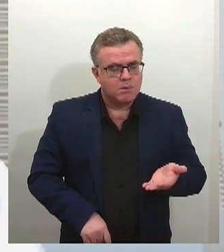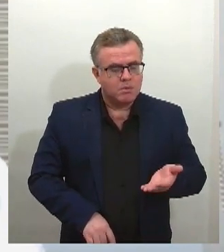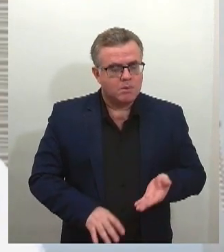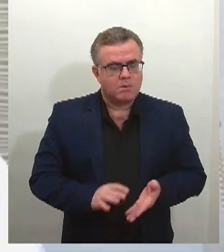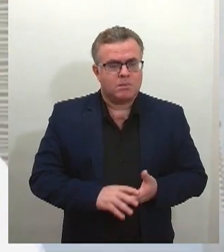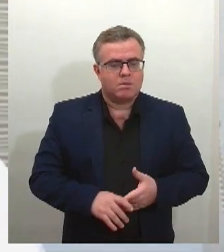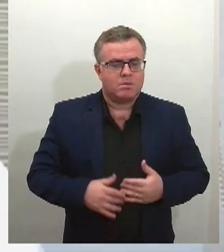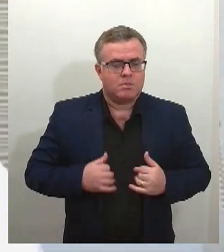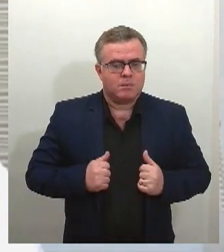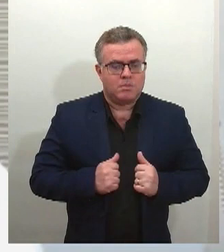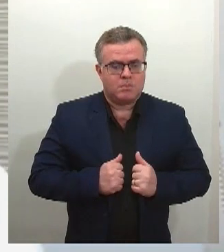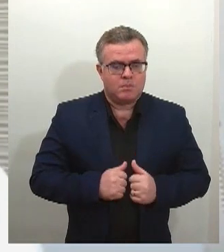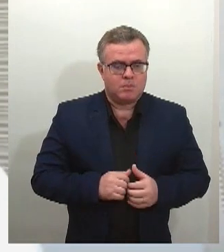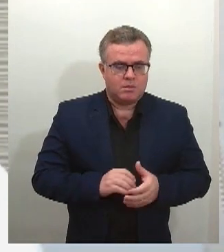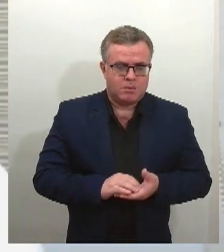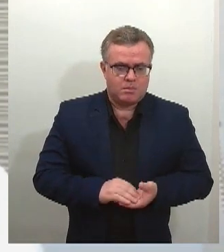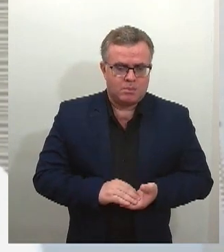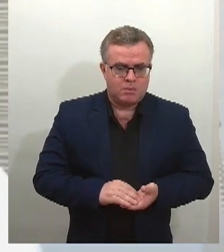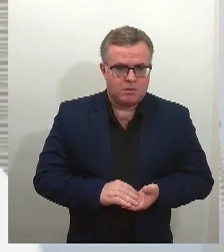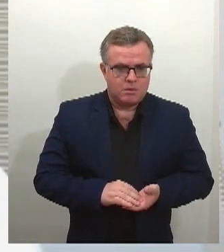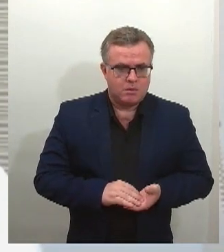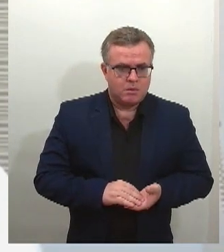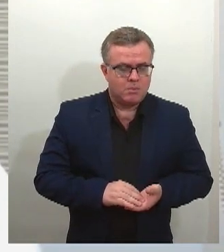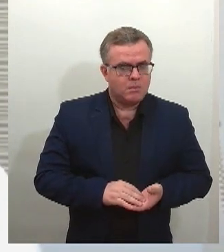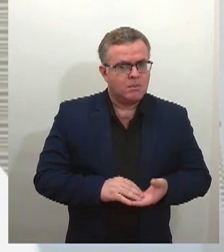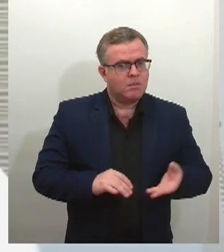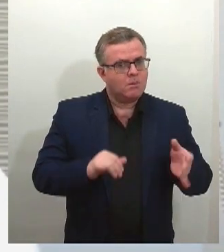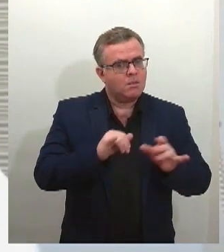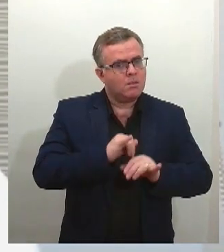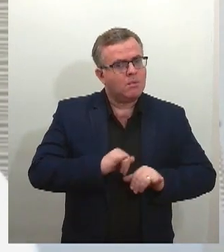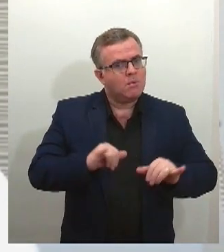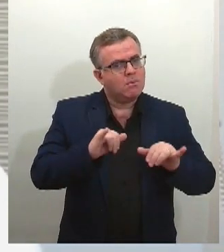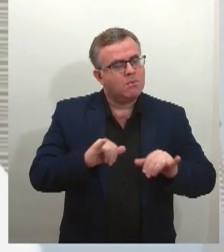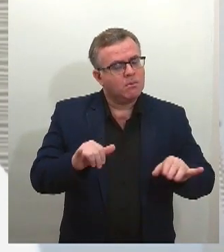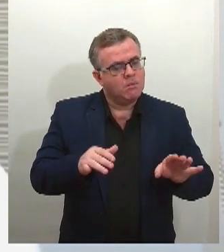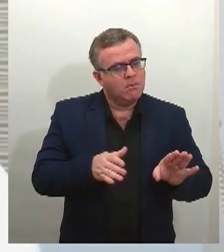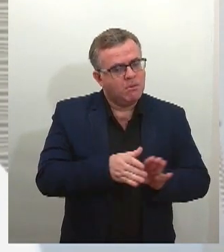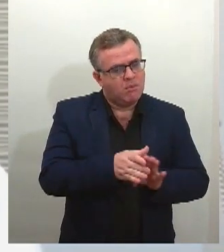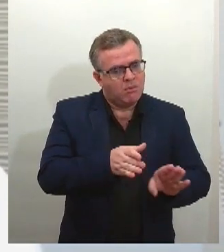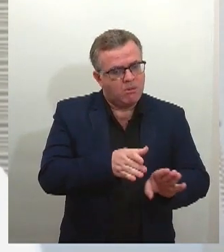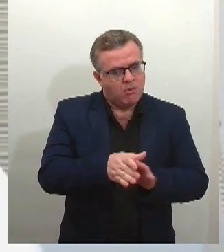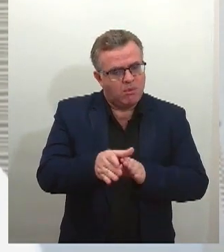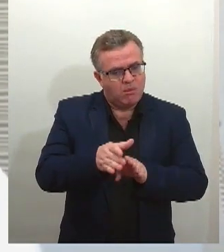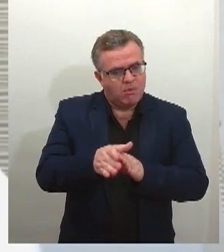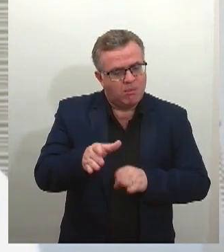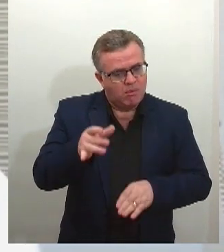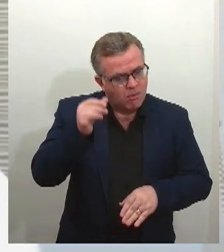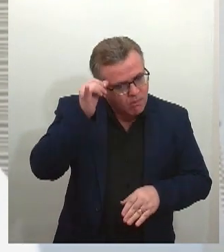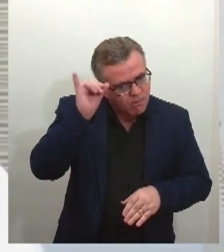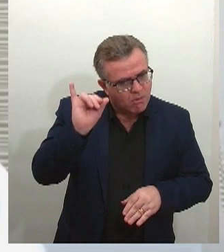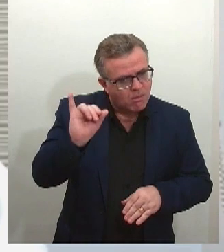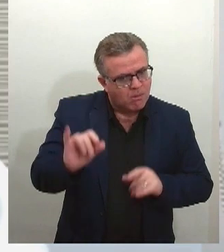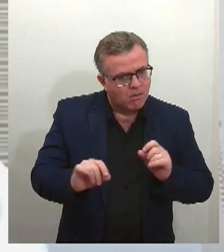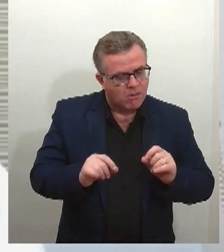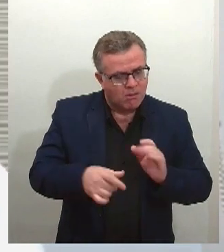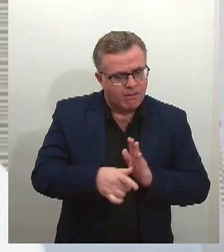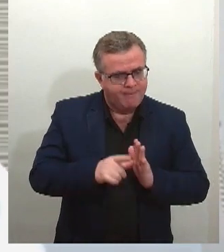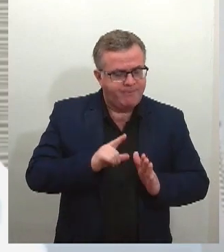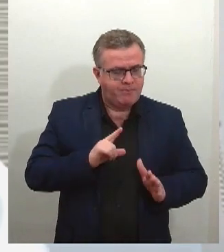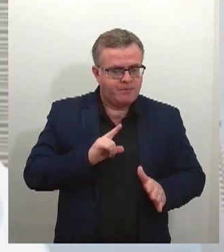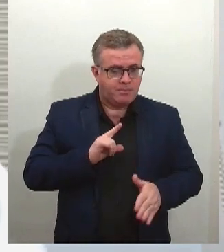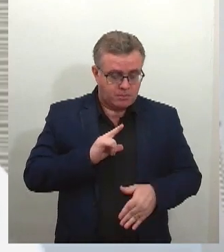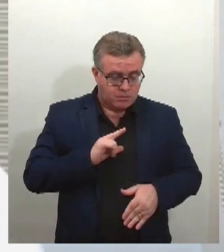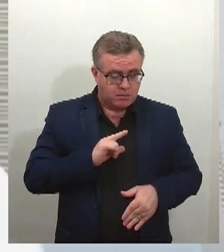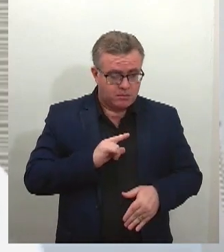O foco da campanha é para que evitar, né, tentar pegar esse público antes de iniciar a vida sexual, já que